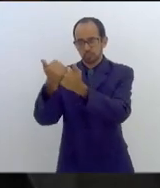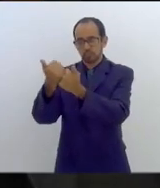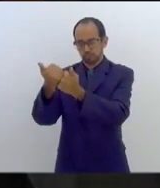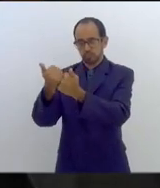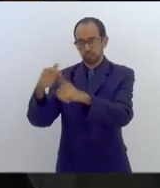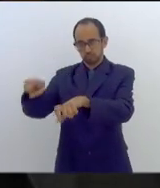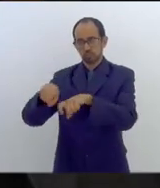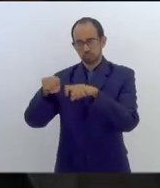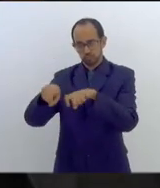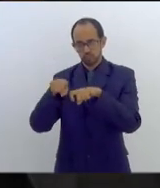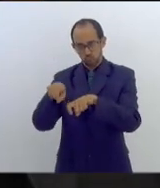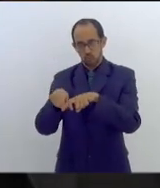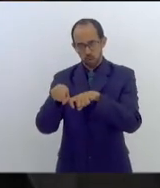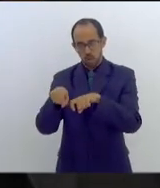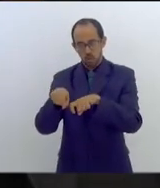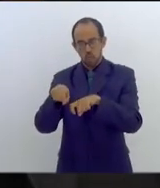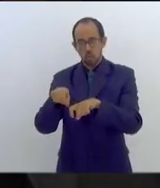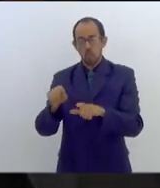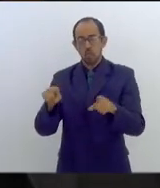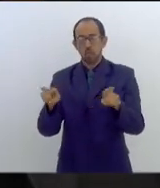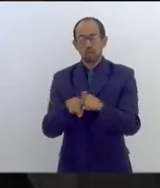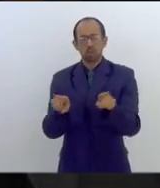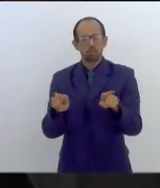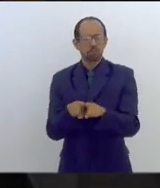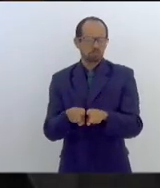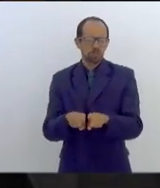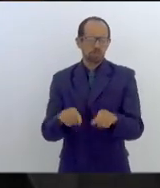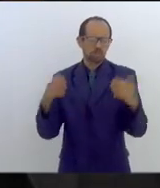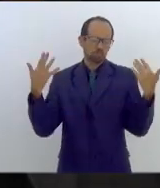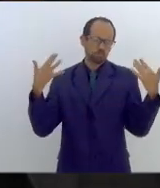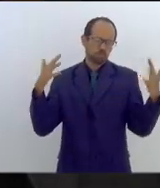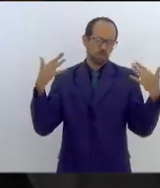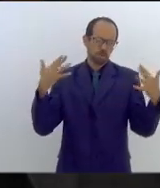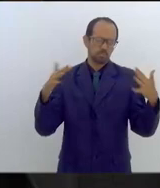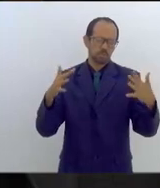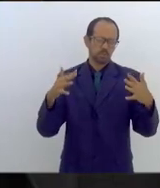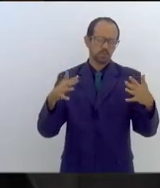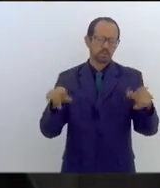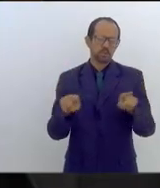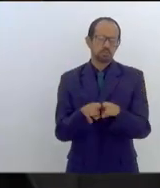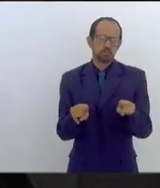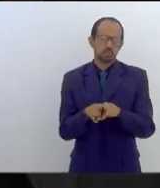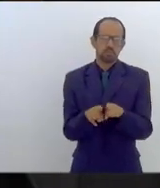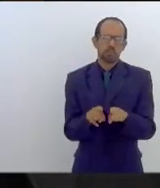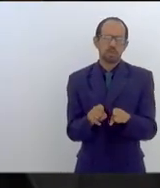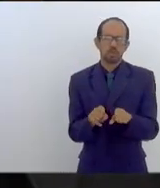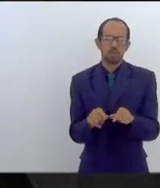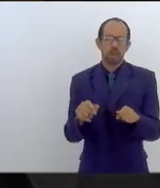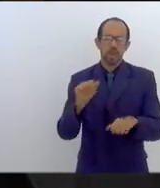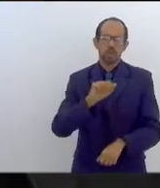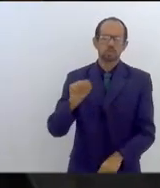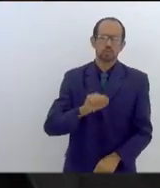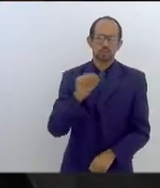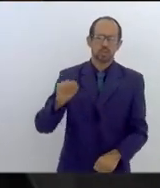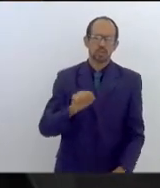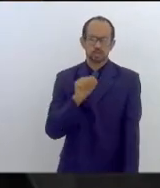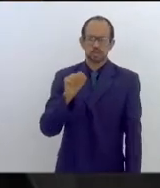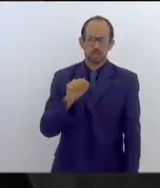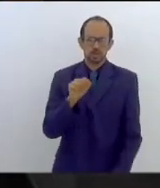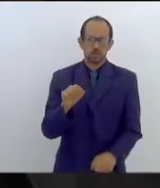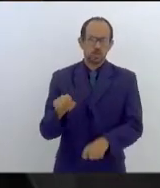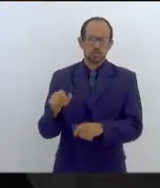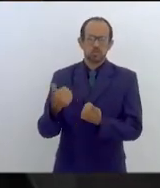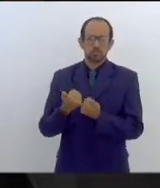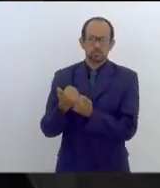Janeiro, eu quero parabenizar também, né, a Associação dos Extensionistas do Estado do